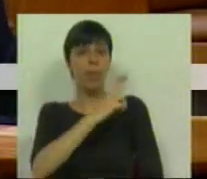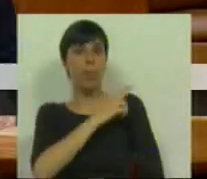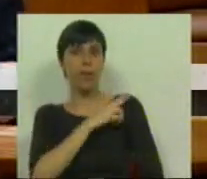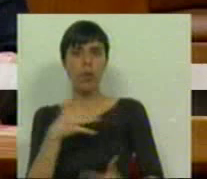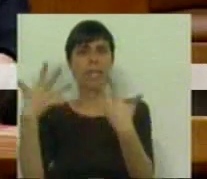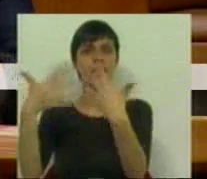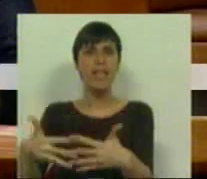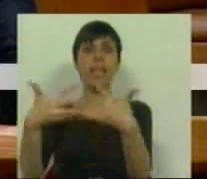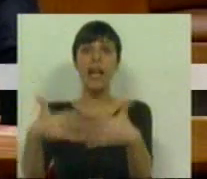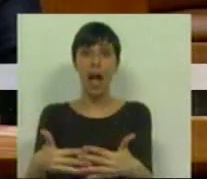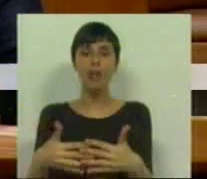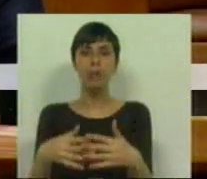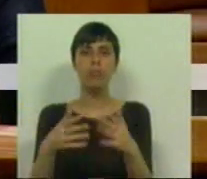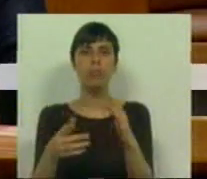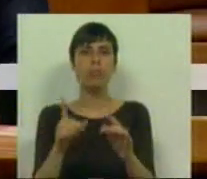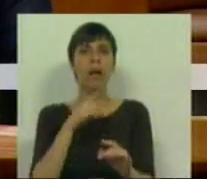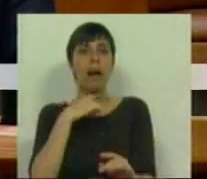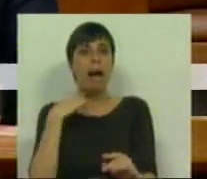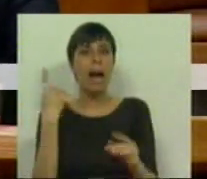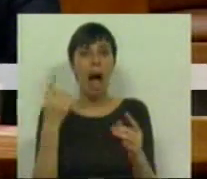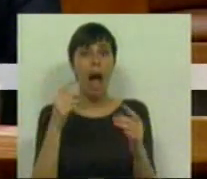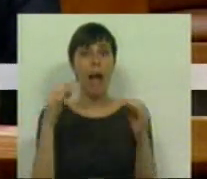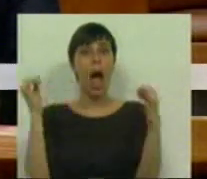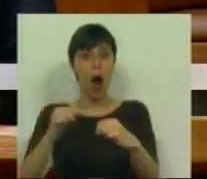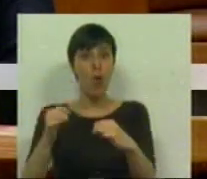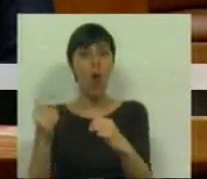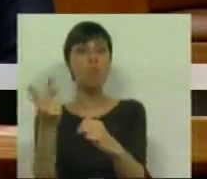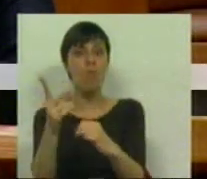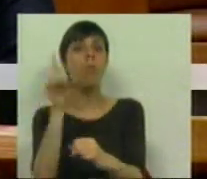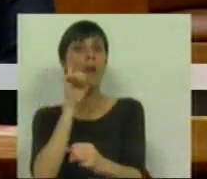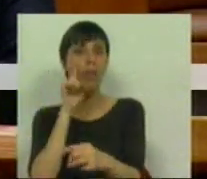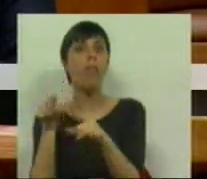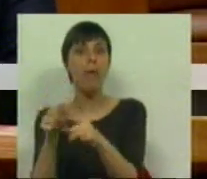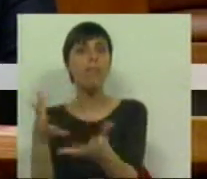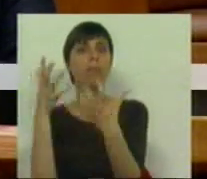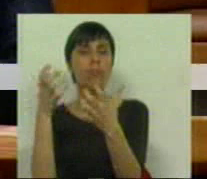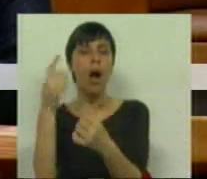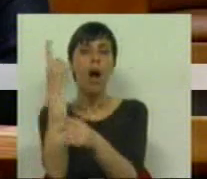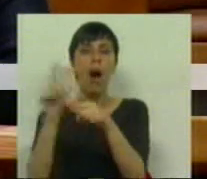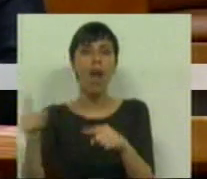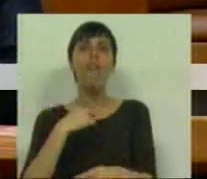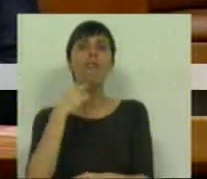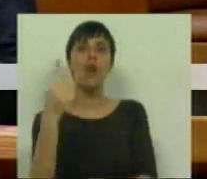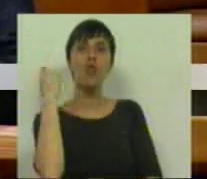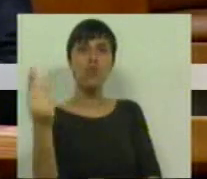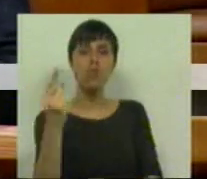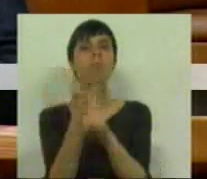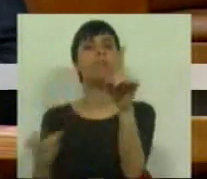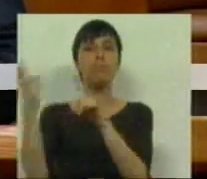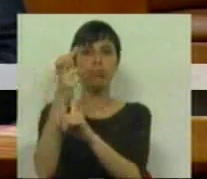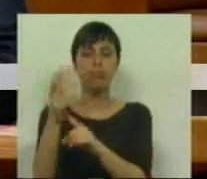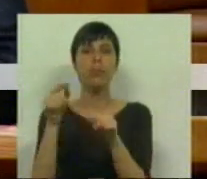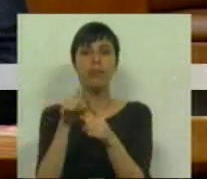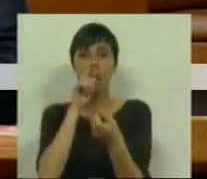e sindicatos, numa rara sintonia, defendem a uma única voz o aumento